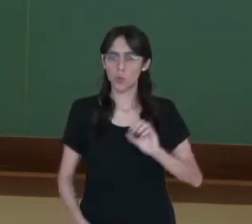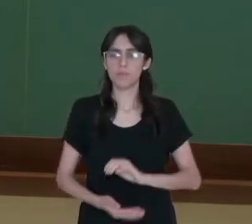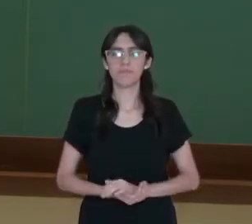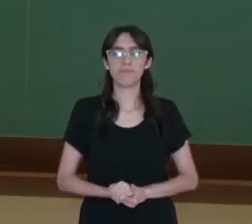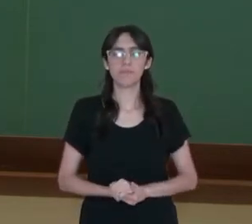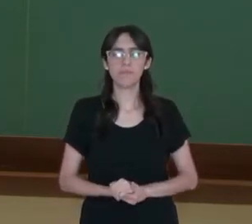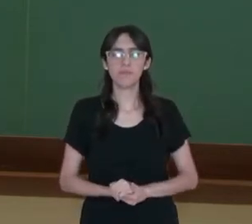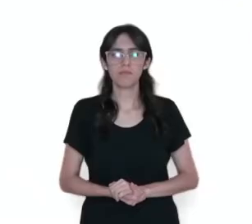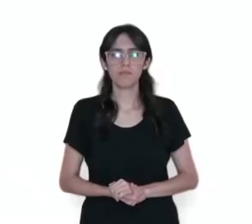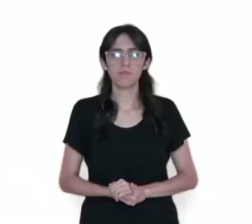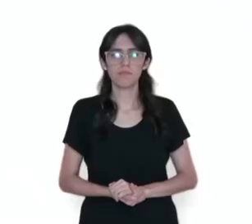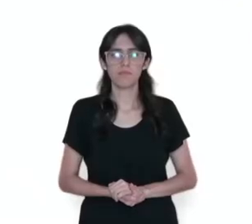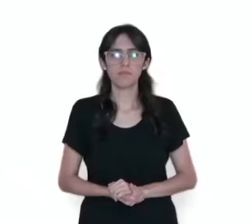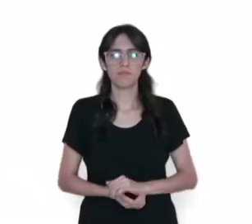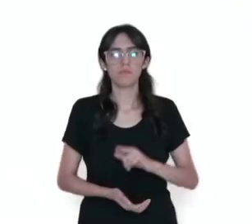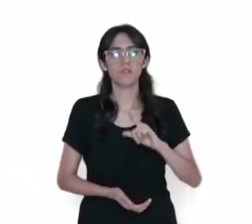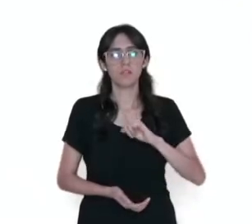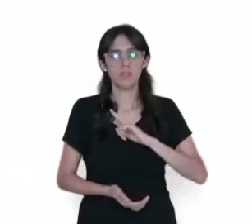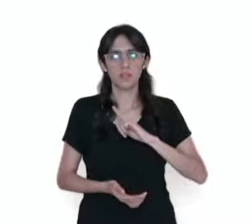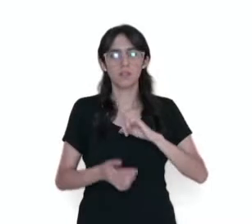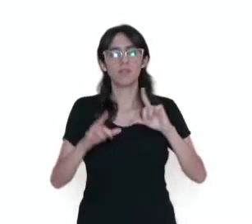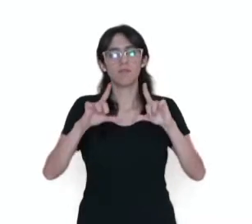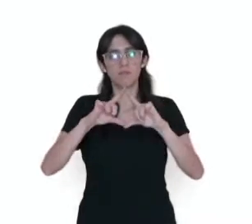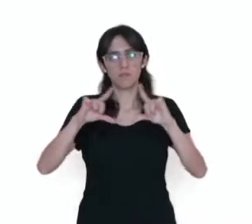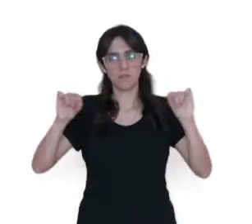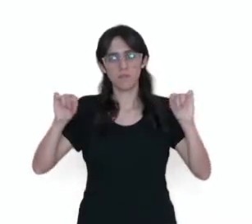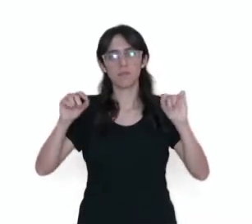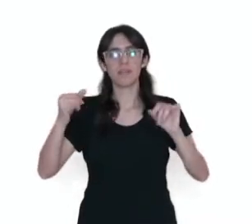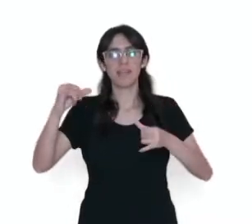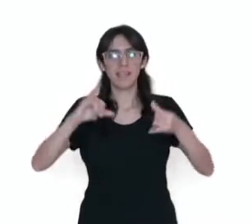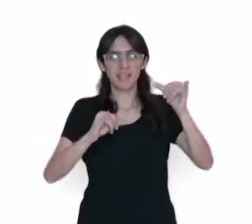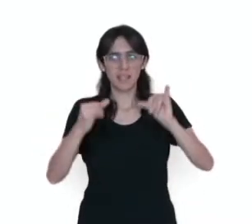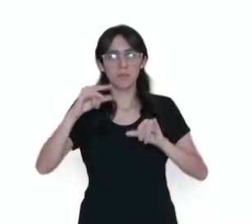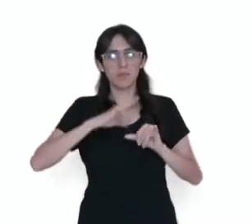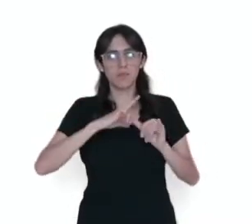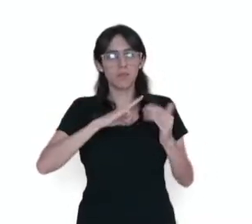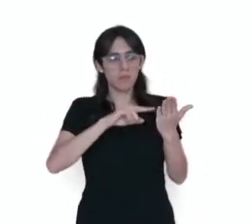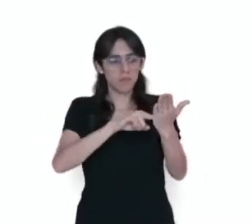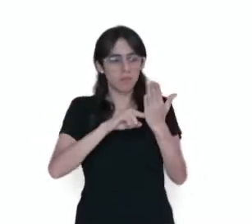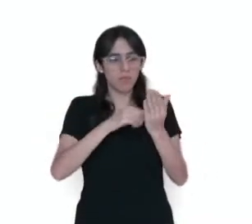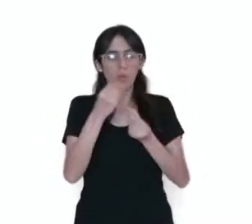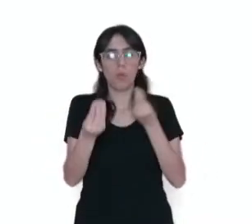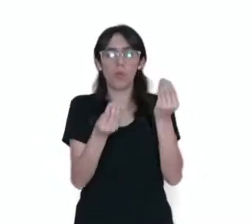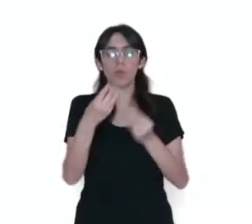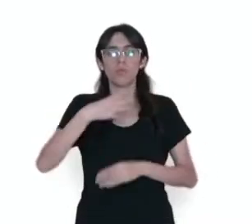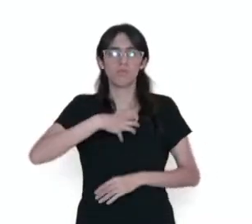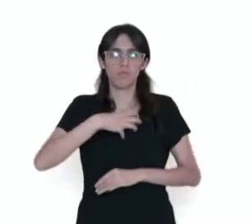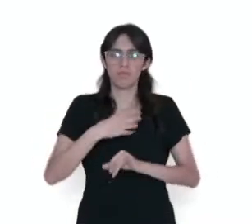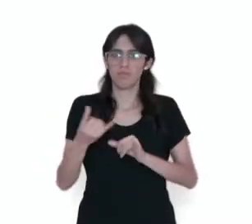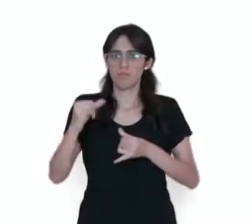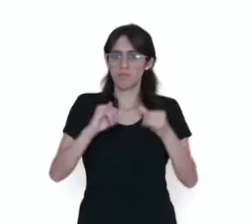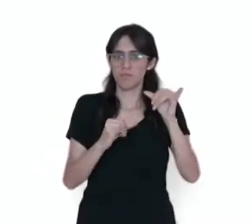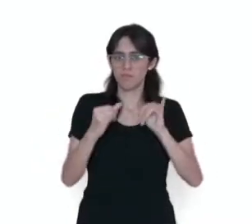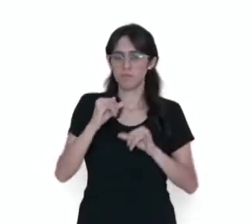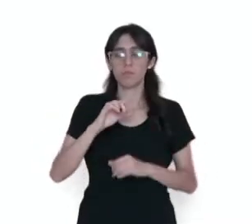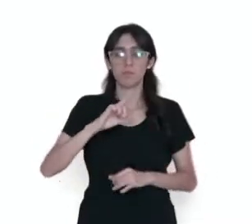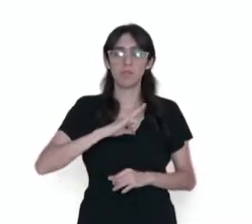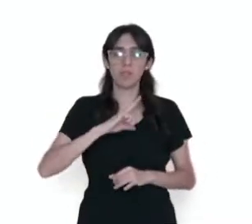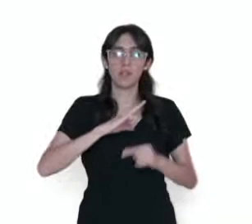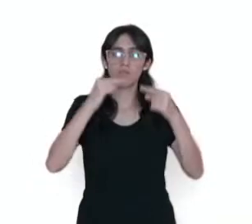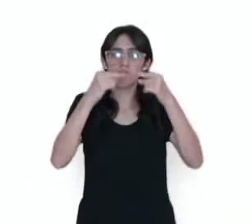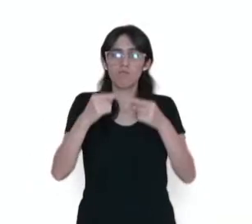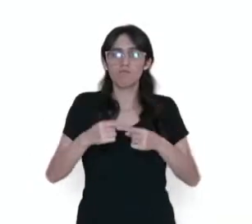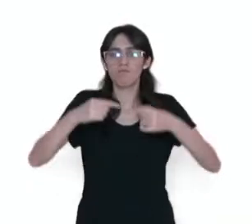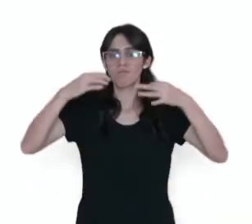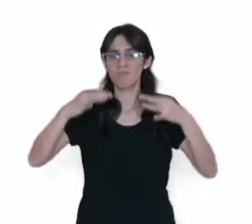São representadas por meio de equações químicas que mostram as fórmulas das substâncias participantes em proporções adequadas.